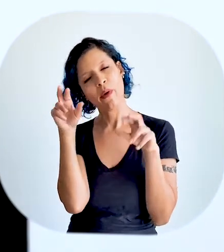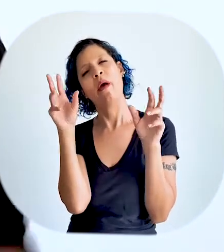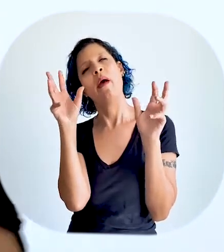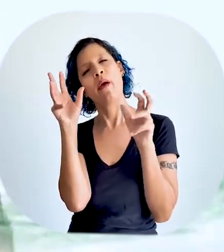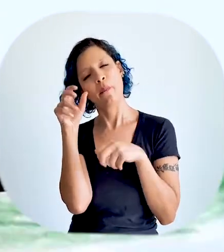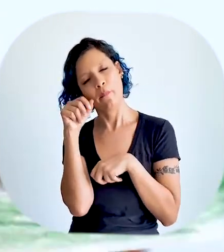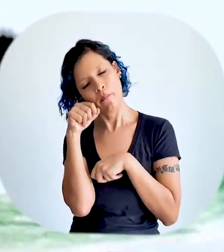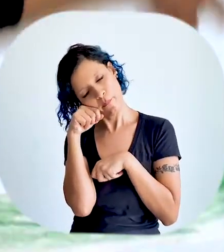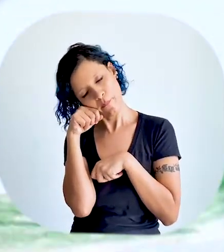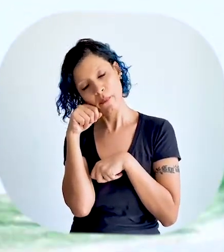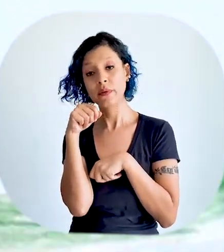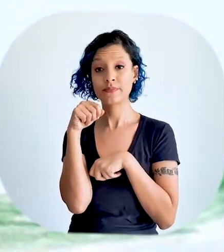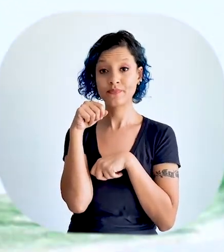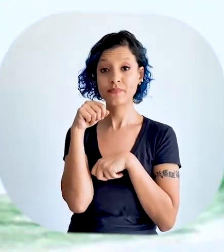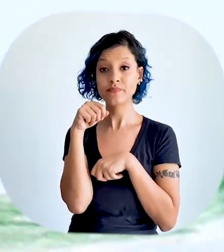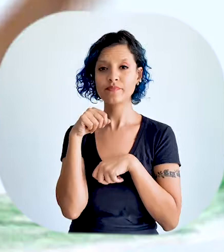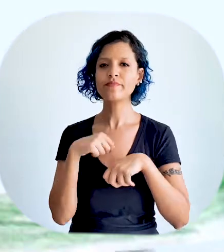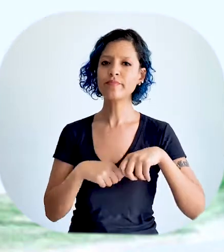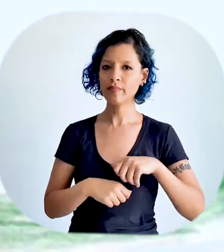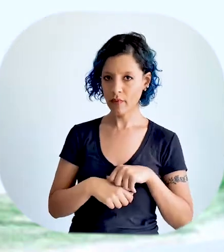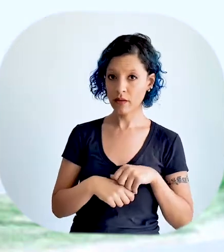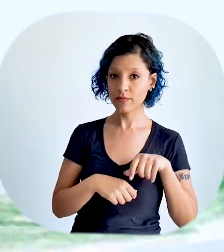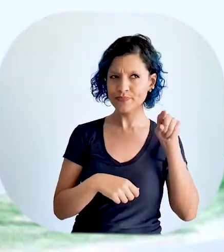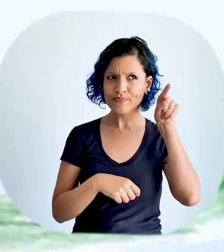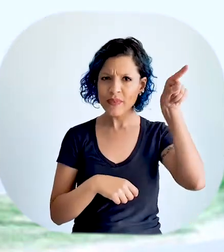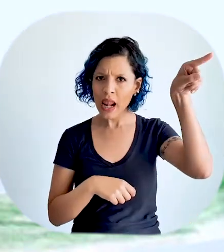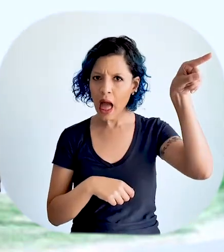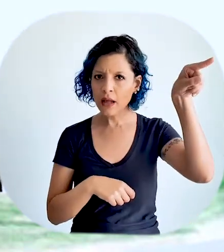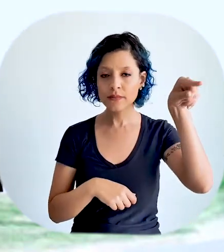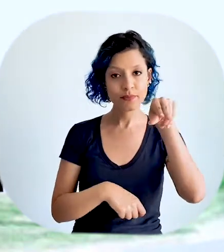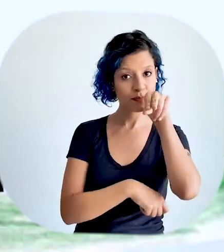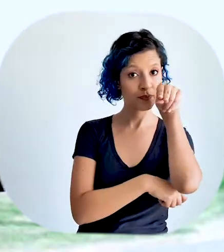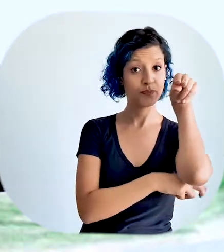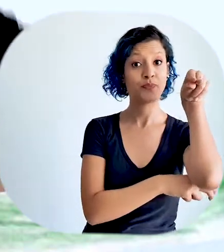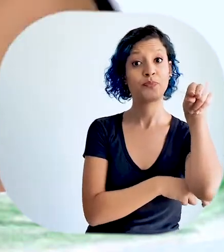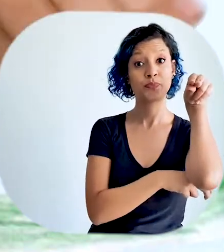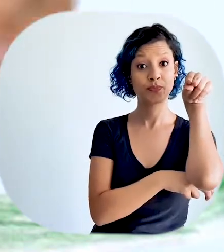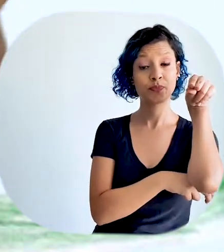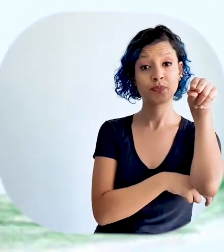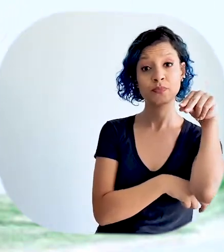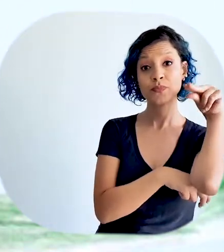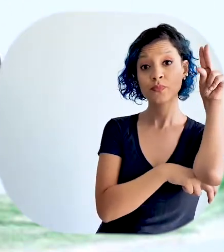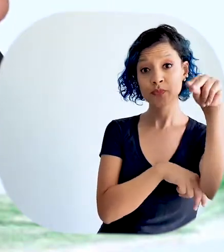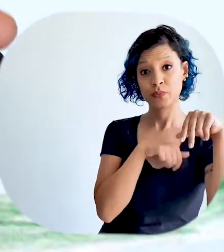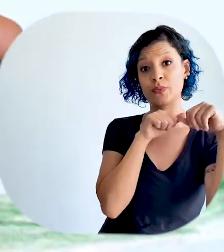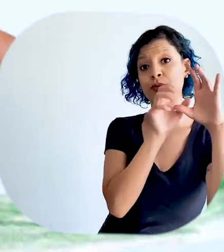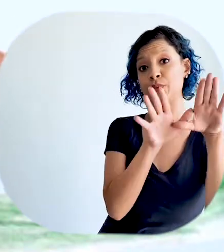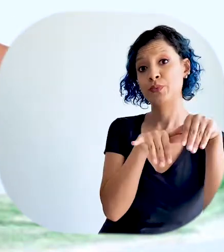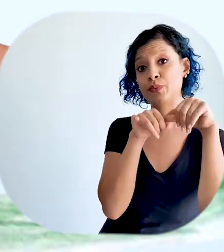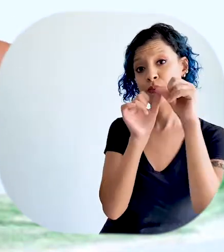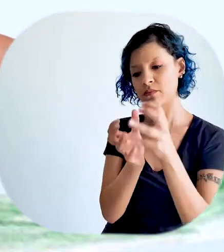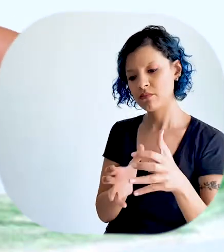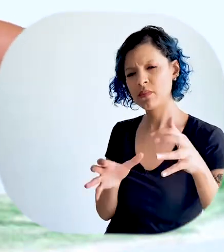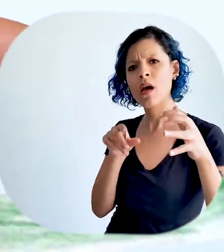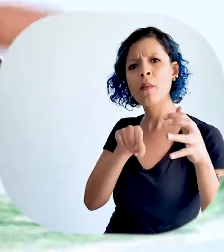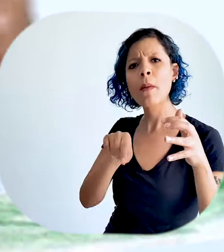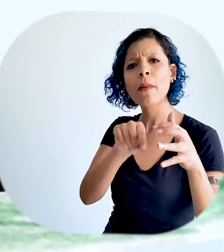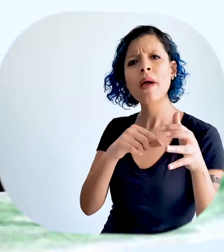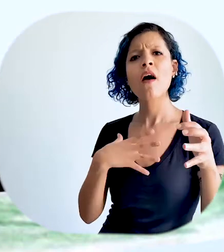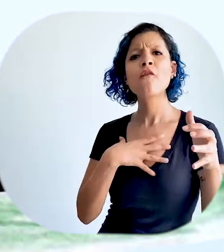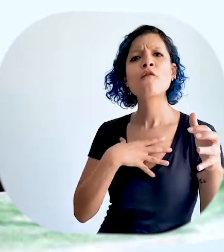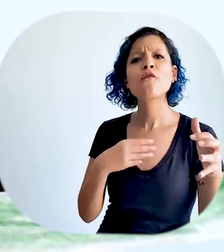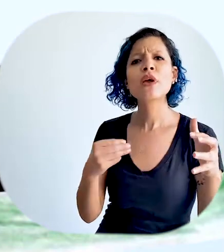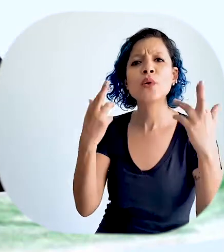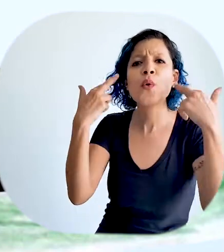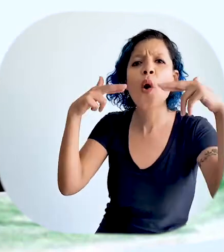Bé! Lá ao longe, uma cegonha com seu bico comprido trazia uma cesta de pequenos filhotes